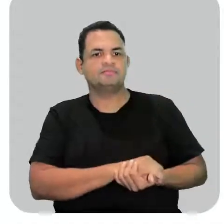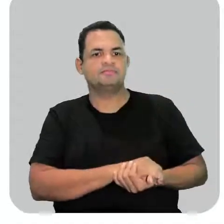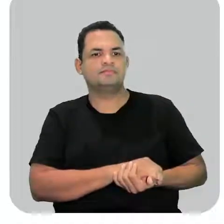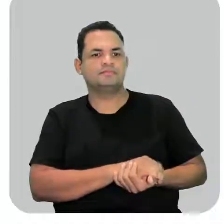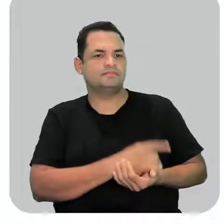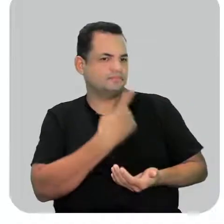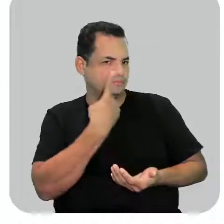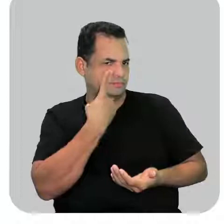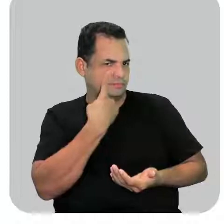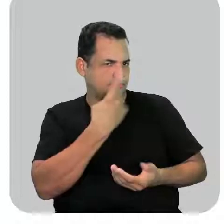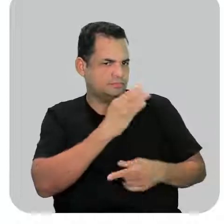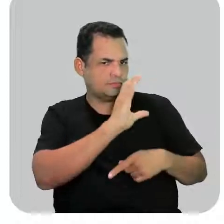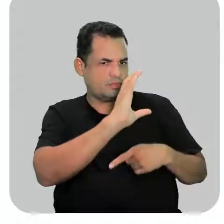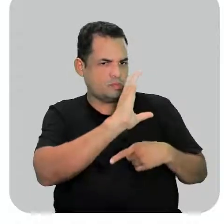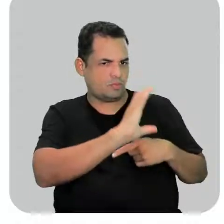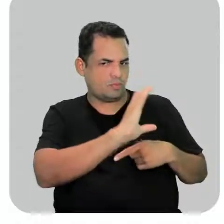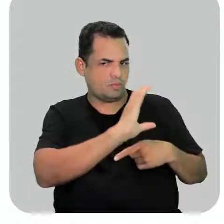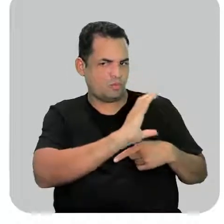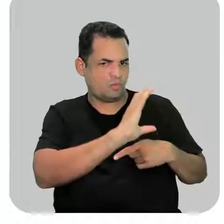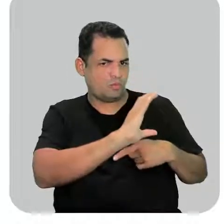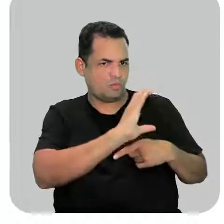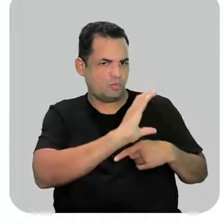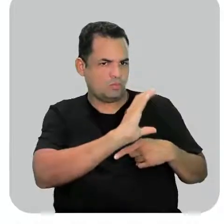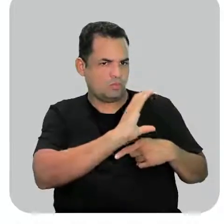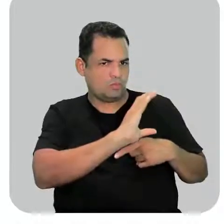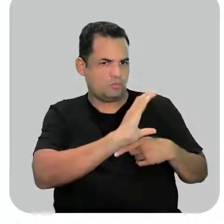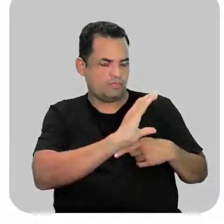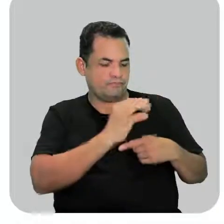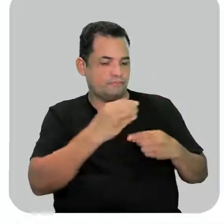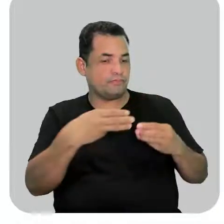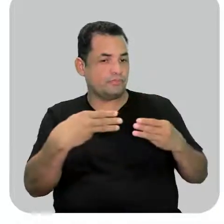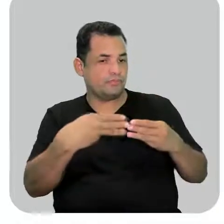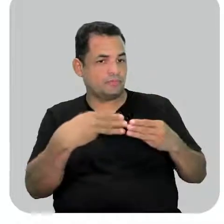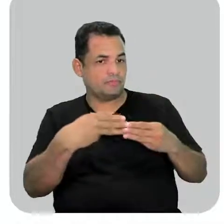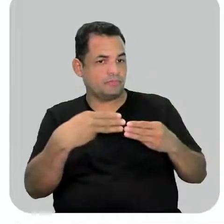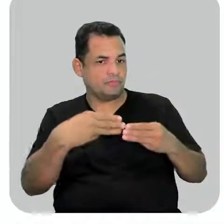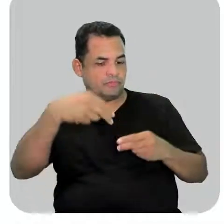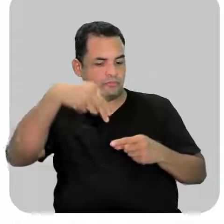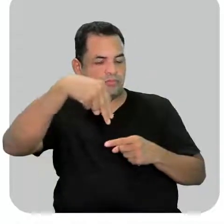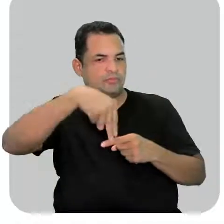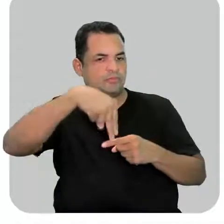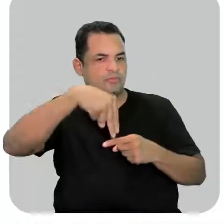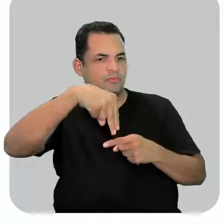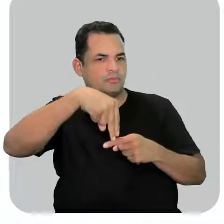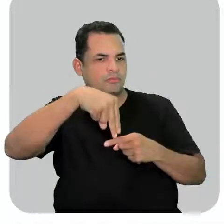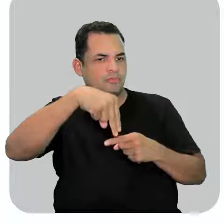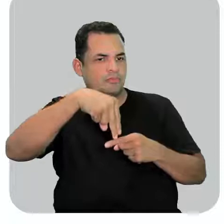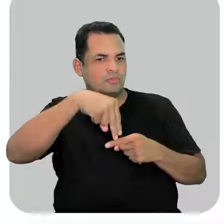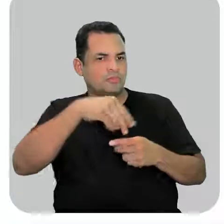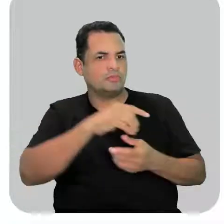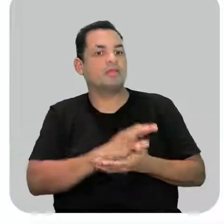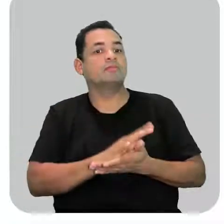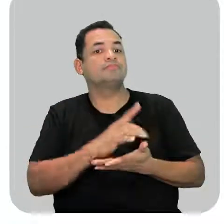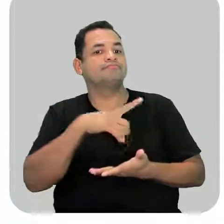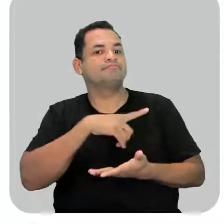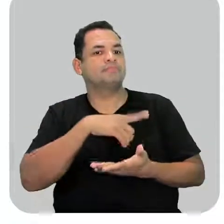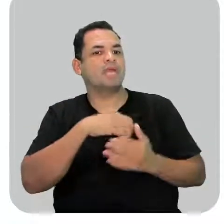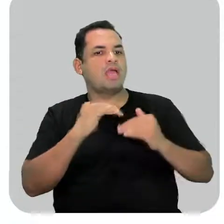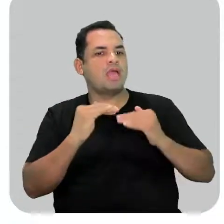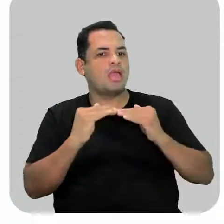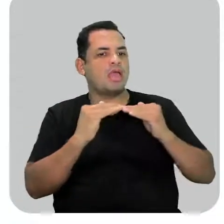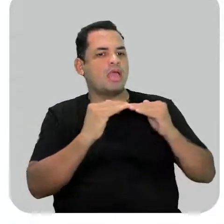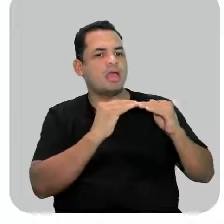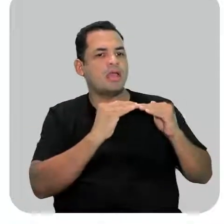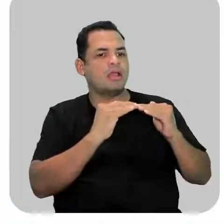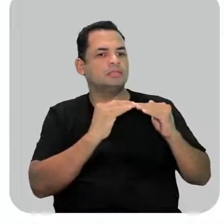você observa o carbono, ligação tripla com o nitrogênio. E o carbono, para ter a sua estabilidade, ele